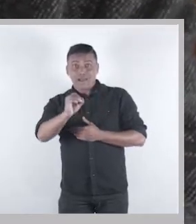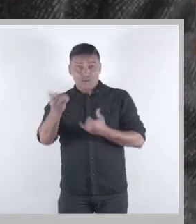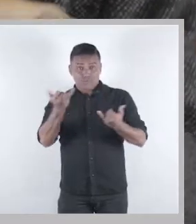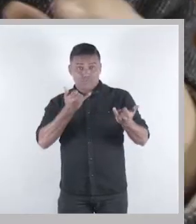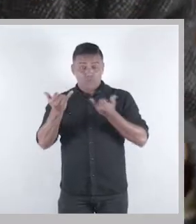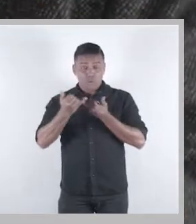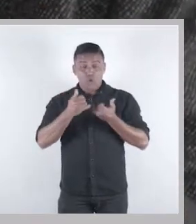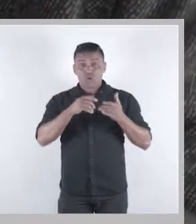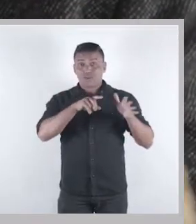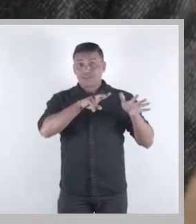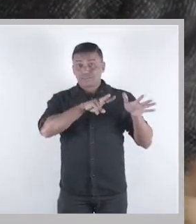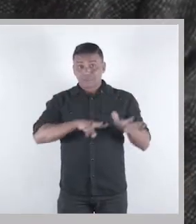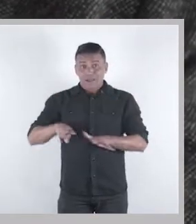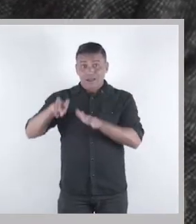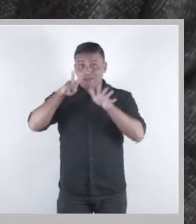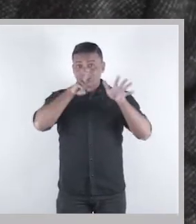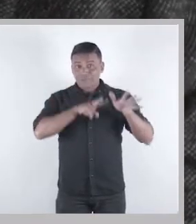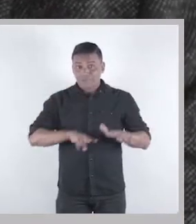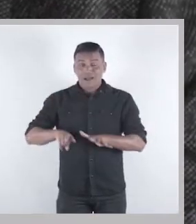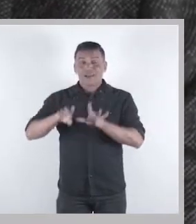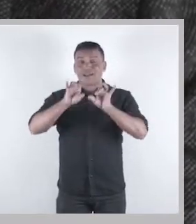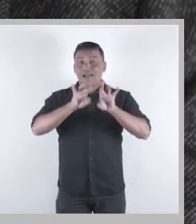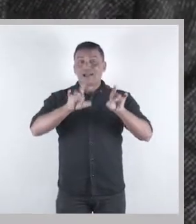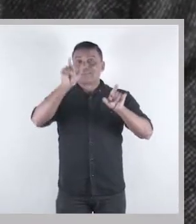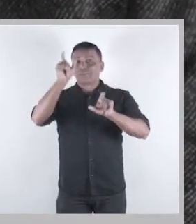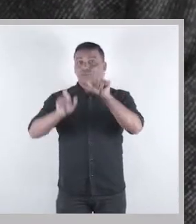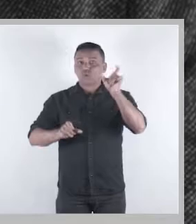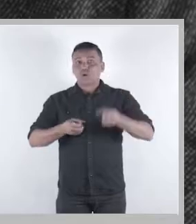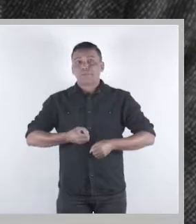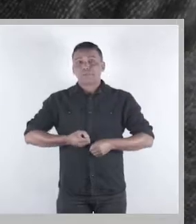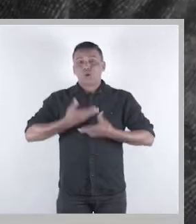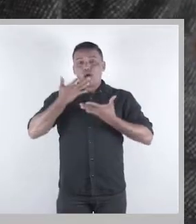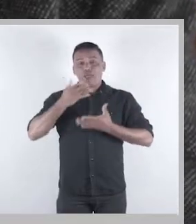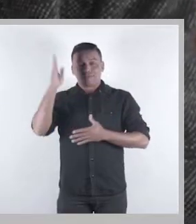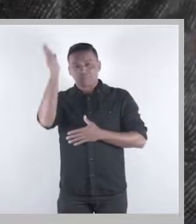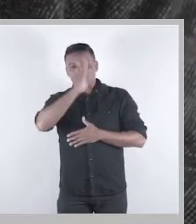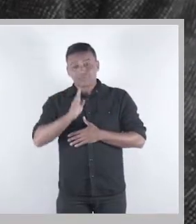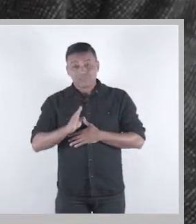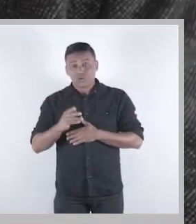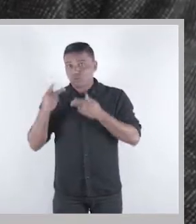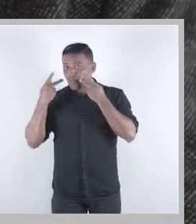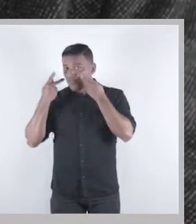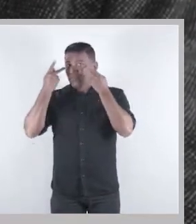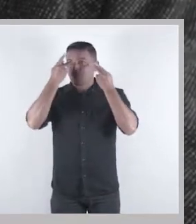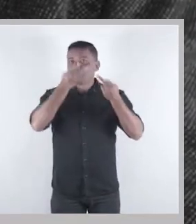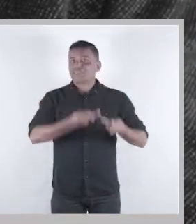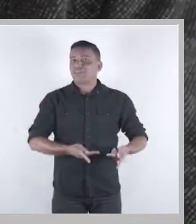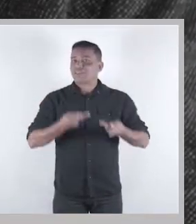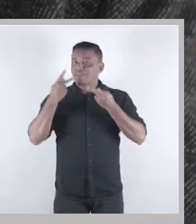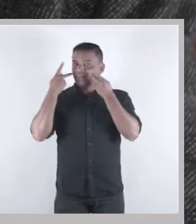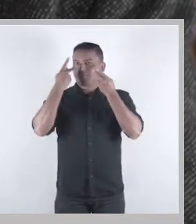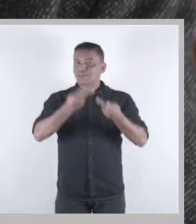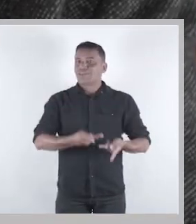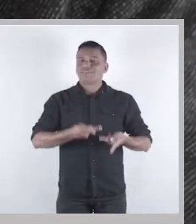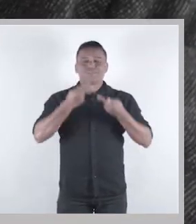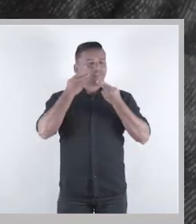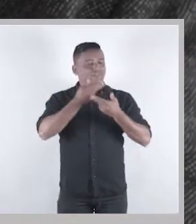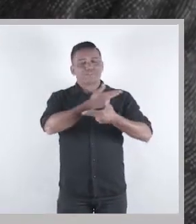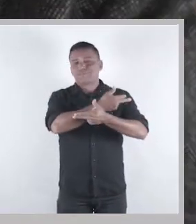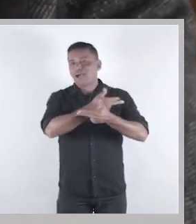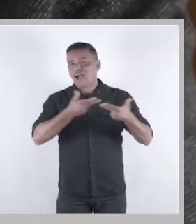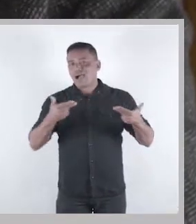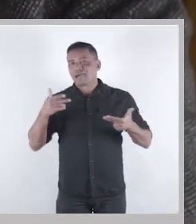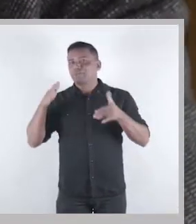200 a 500 é visita sem para poesia dele é essa a amostra de